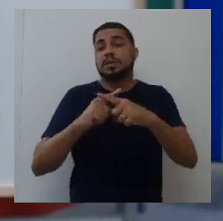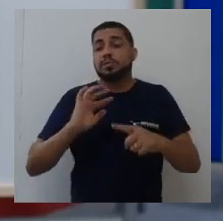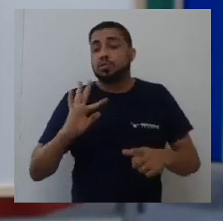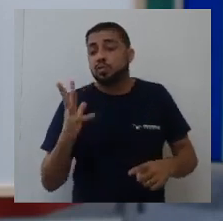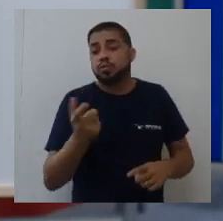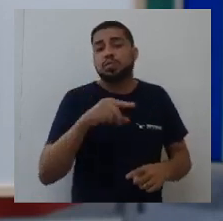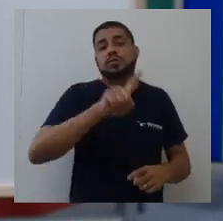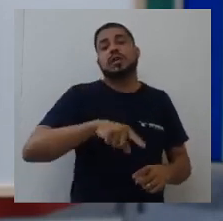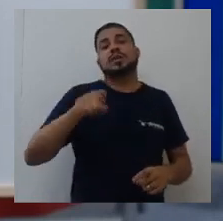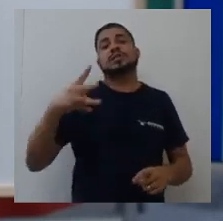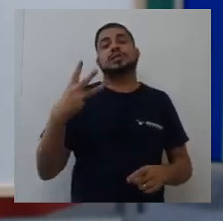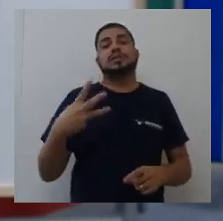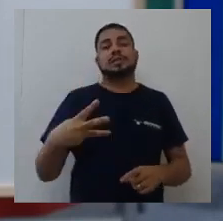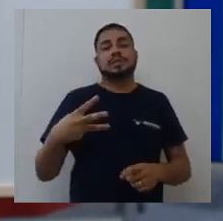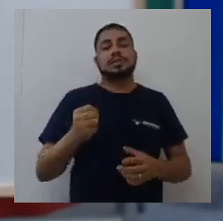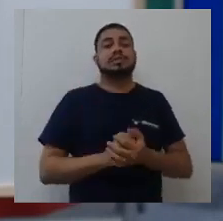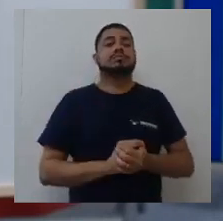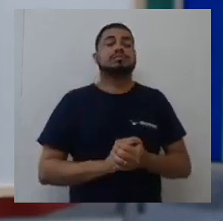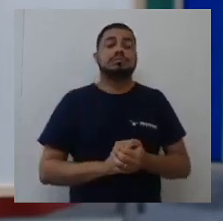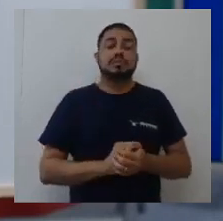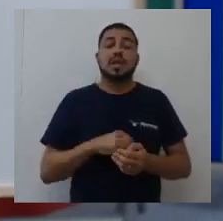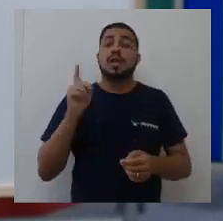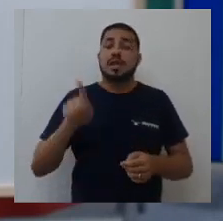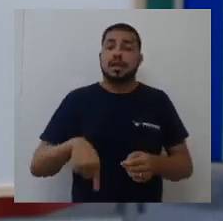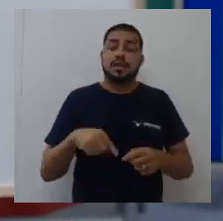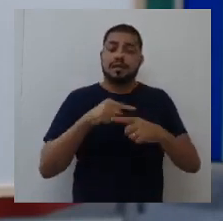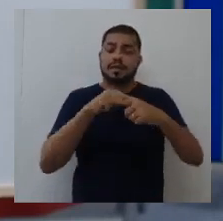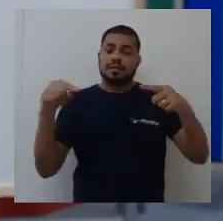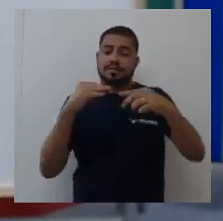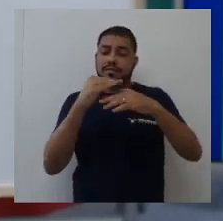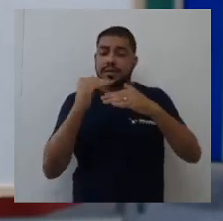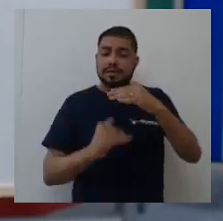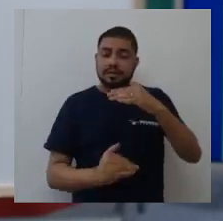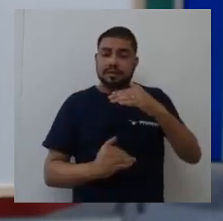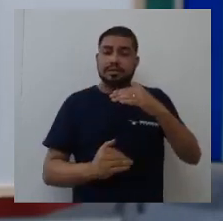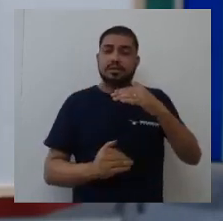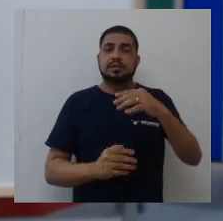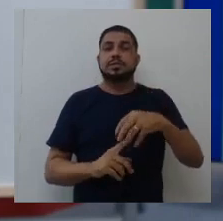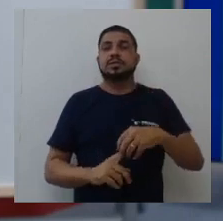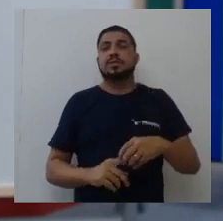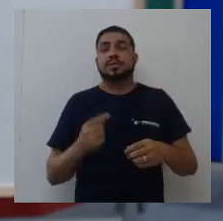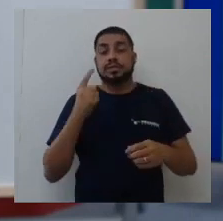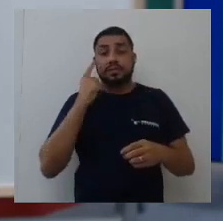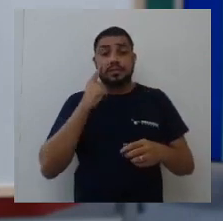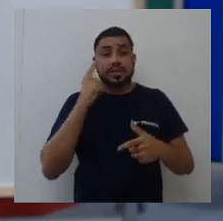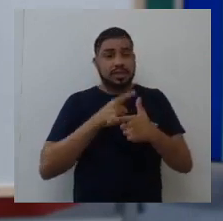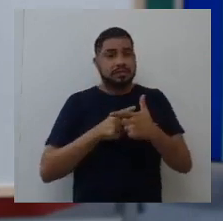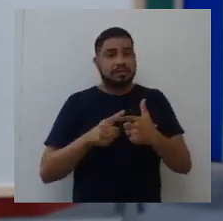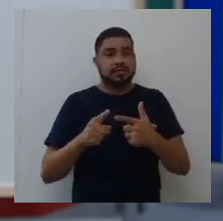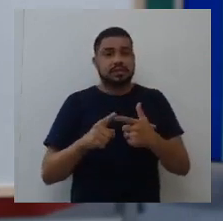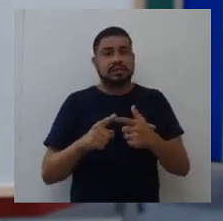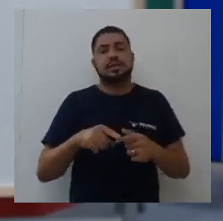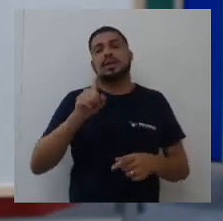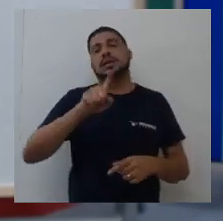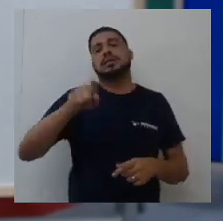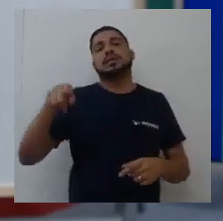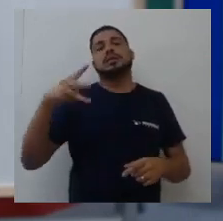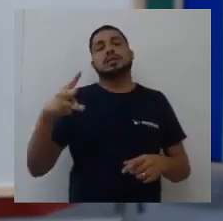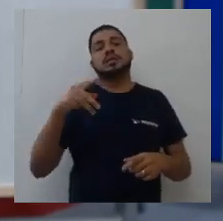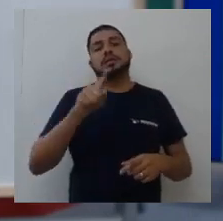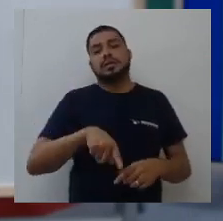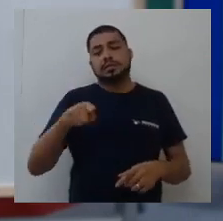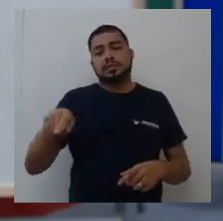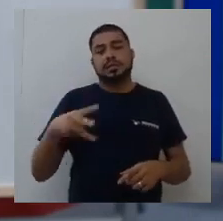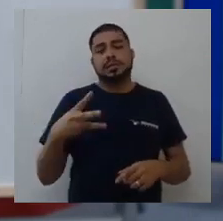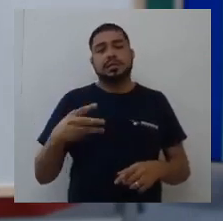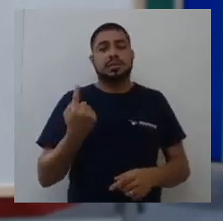de 3, que é uma fração unitária, ou seja, a divisão dela, olha para cá. Raiz de 3 dividido por raiz de 3 dá